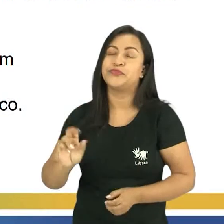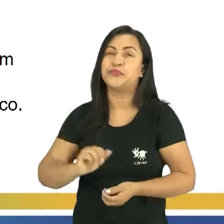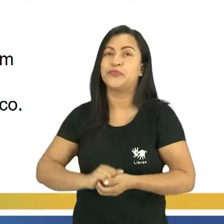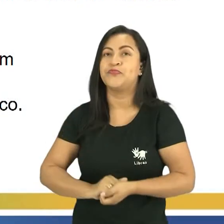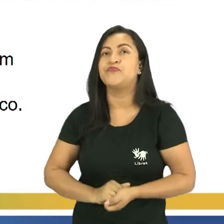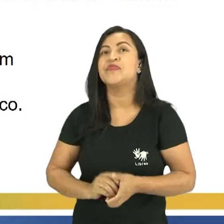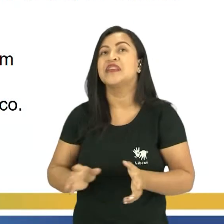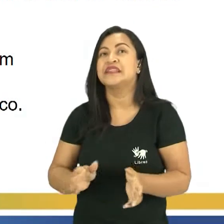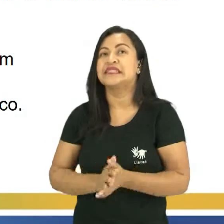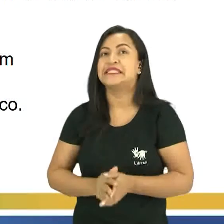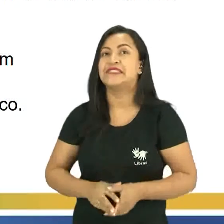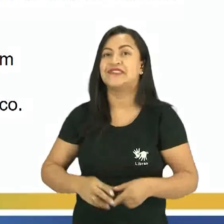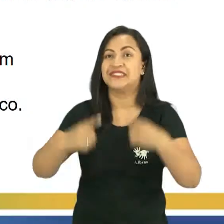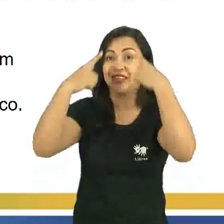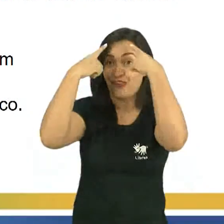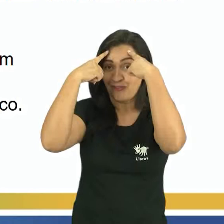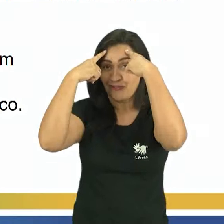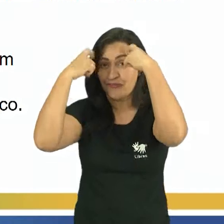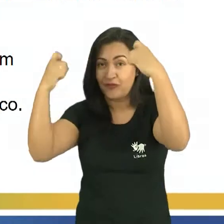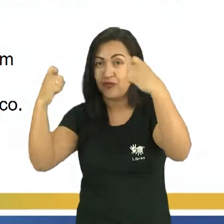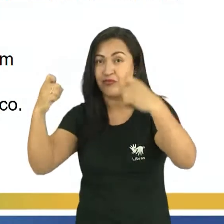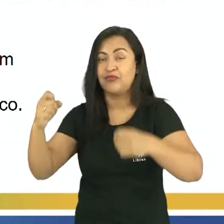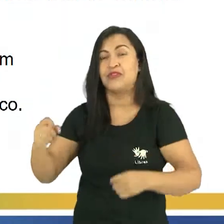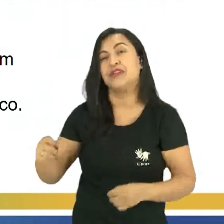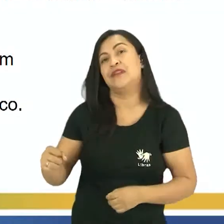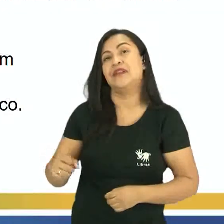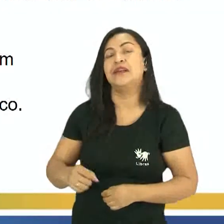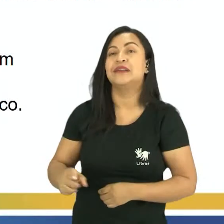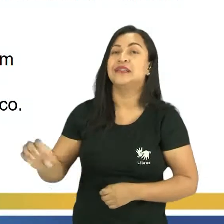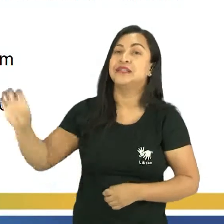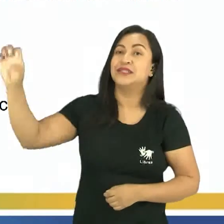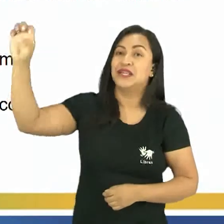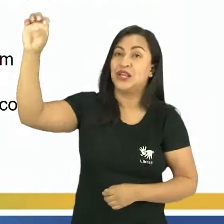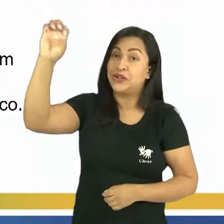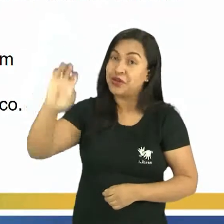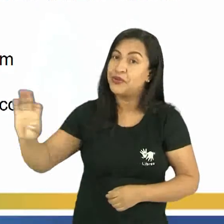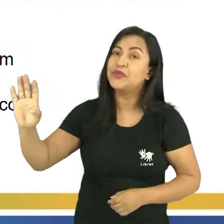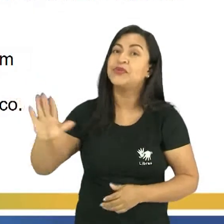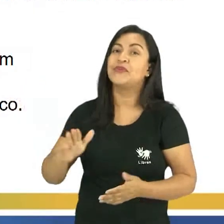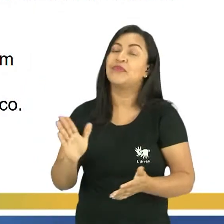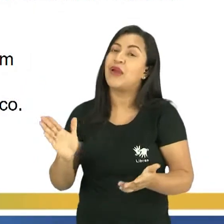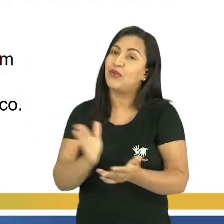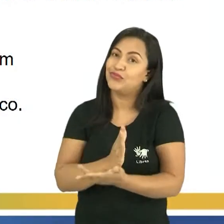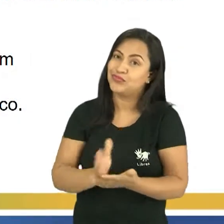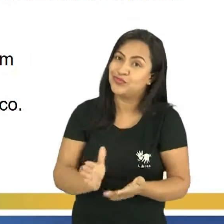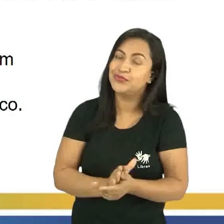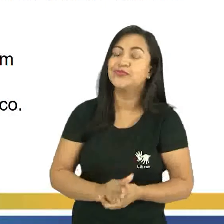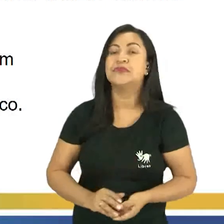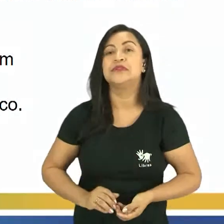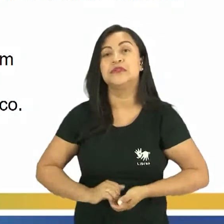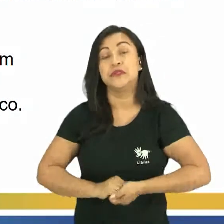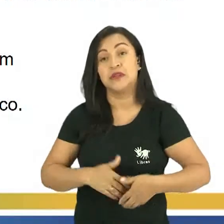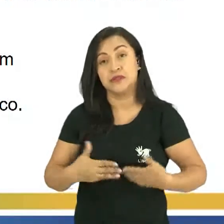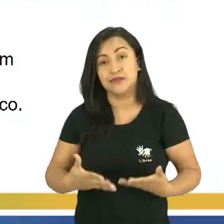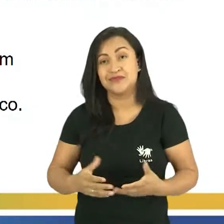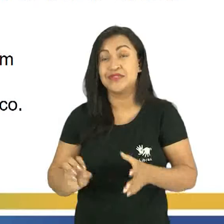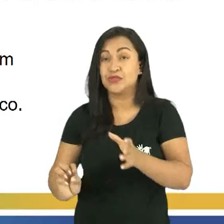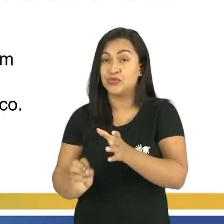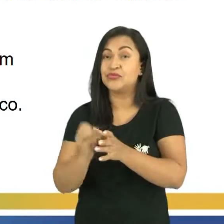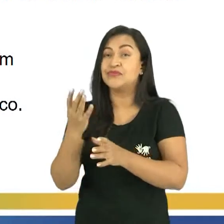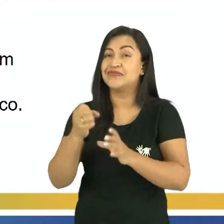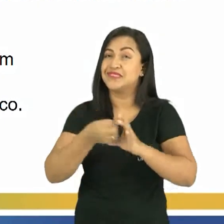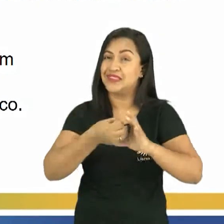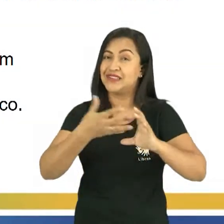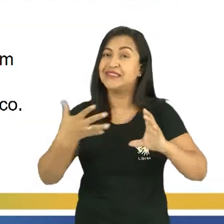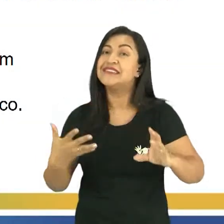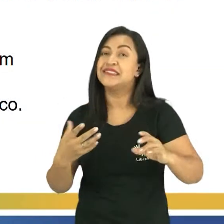Chegou a fazer alguns ataques ao Reino Unido, chegou a fazer alguns ataques a Londres, tá? Então isso aí gerou aí uma característica